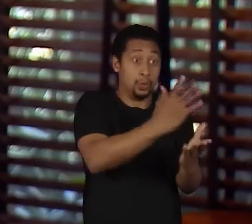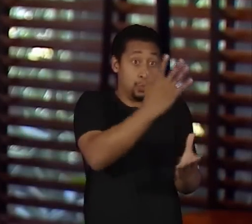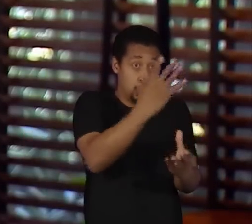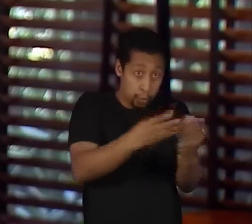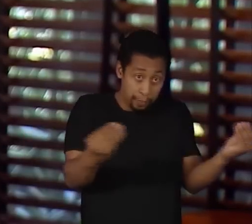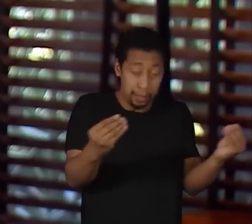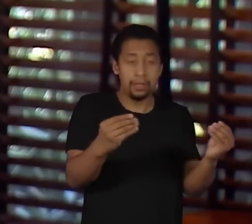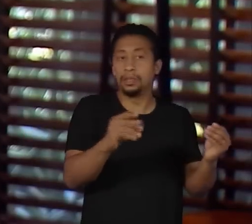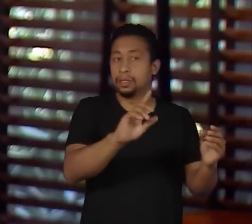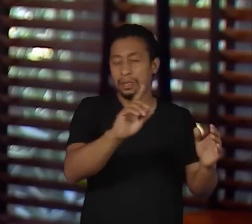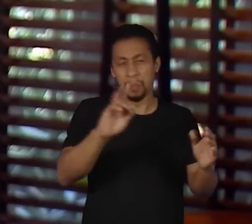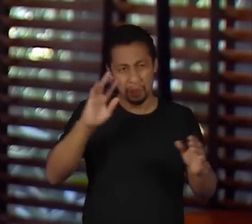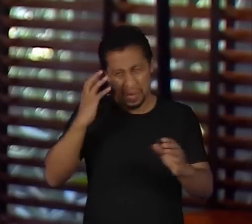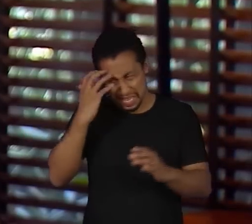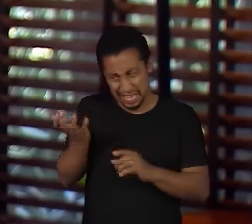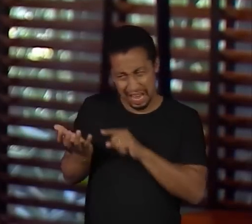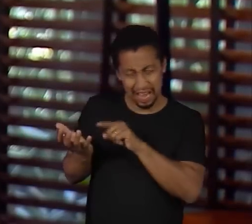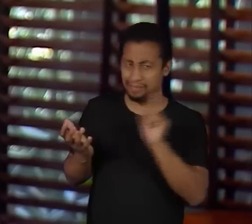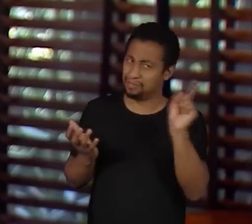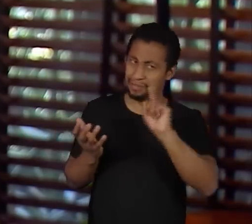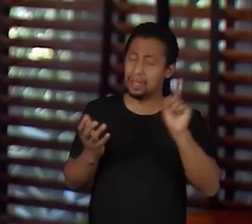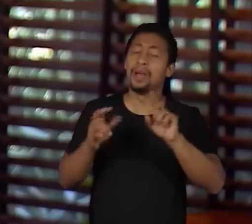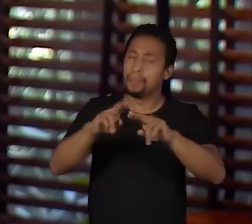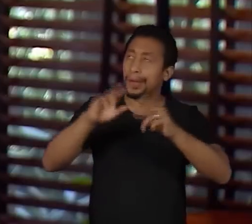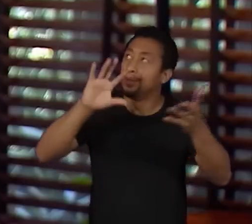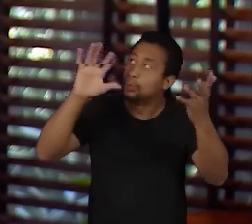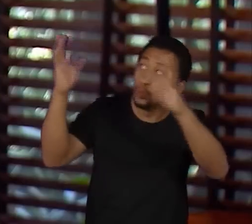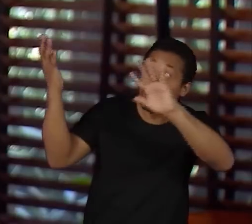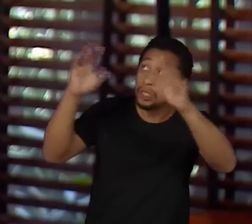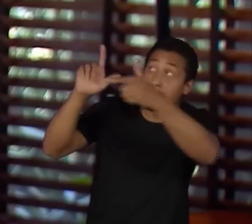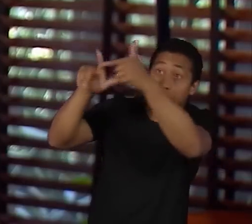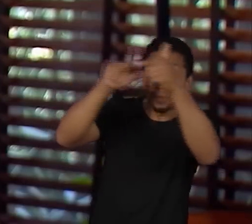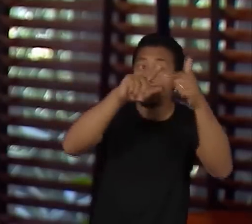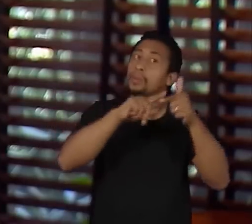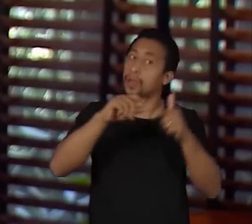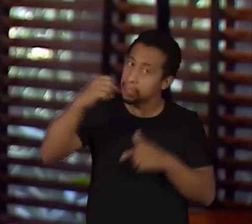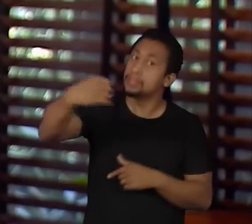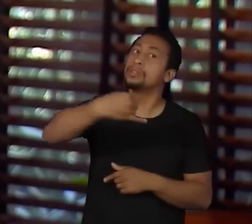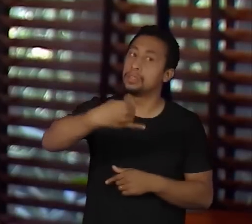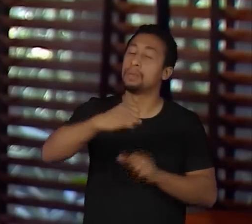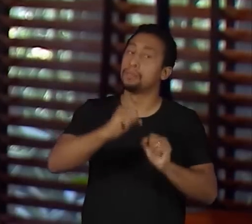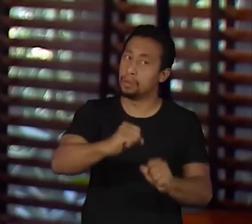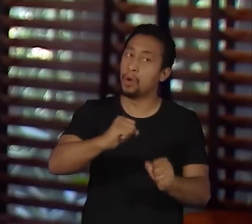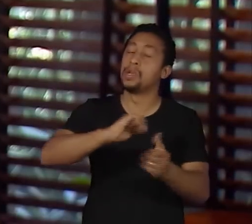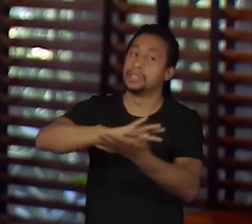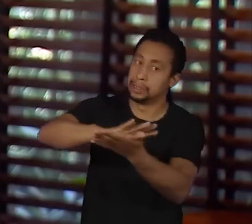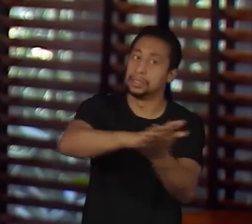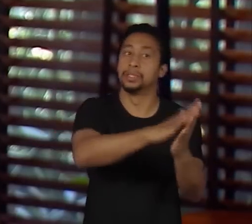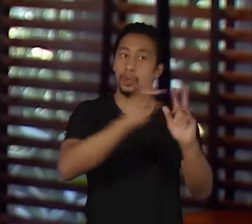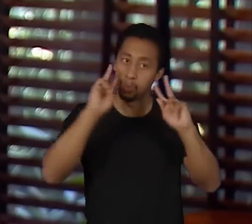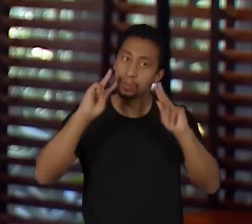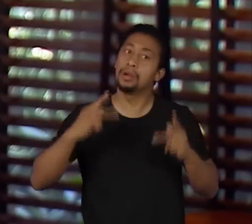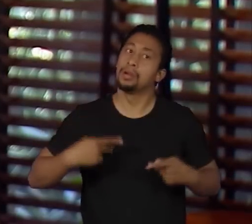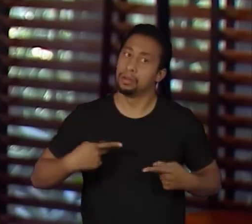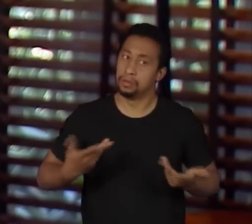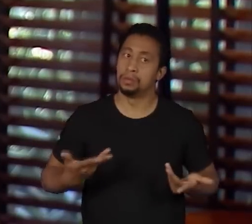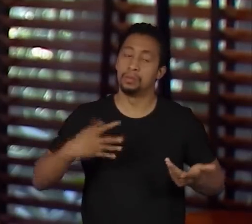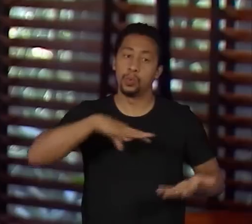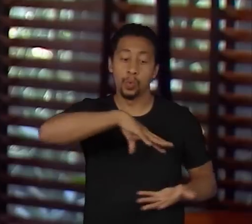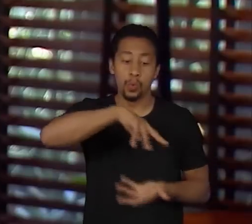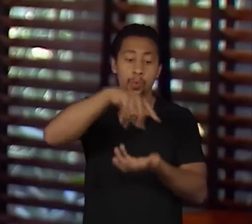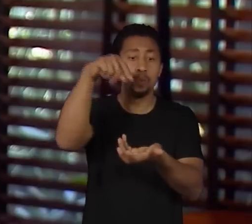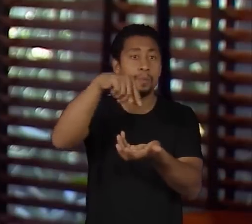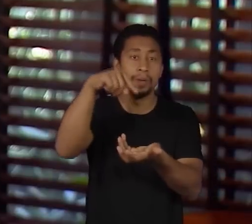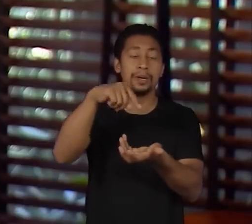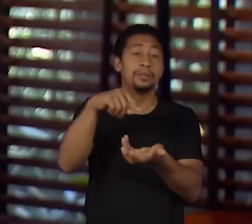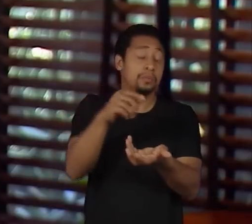mudanças climáticas. Isso sim, né? Isso é um risco real, porque o planeta pode existir